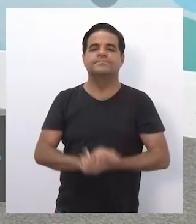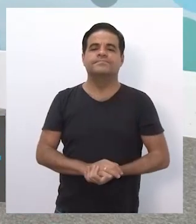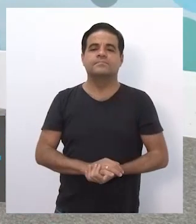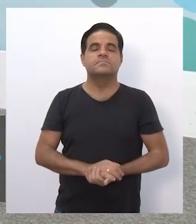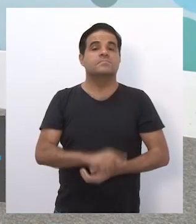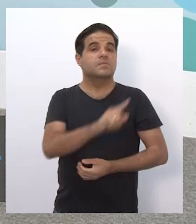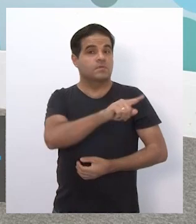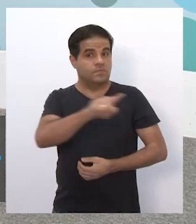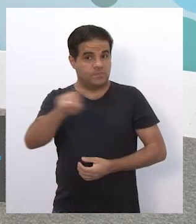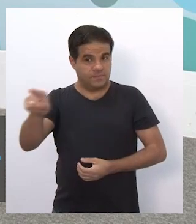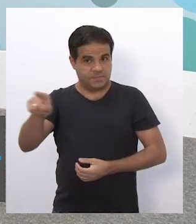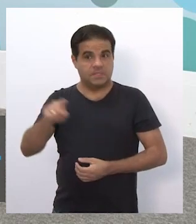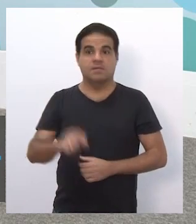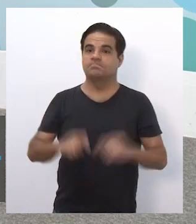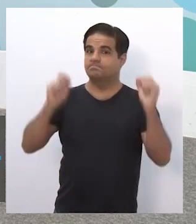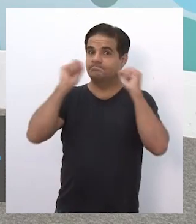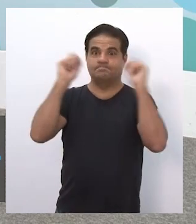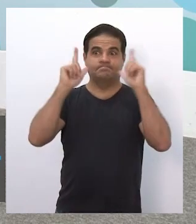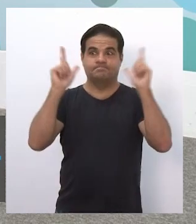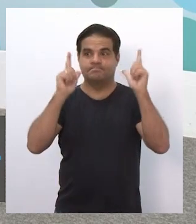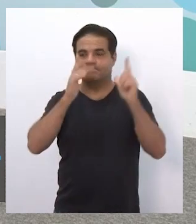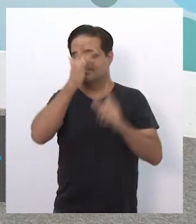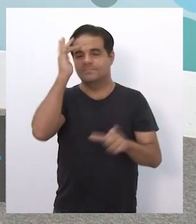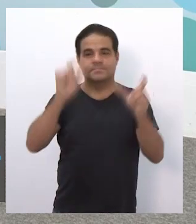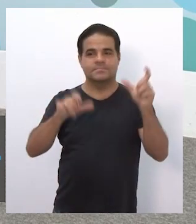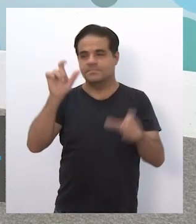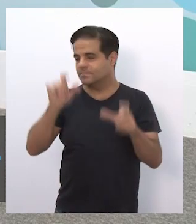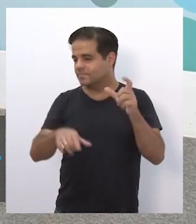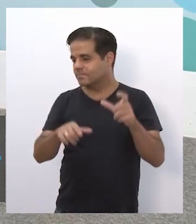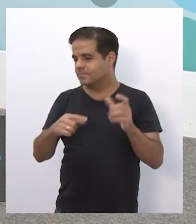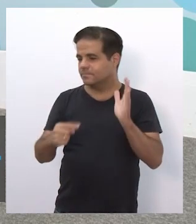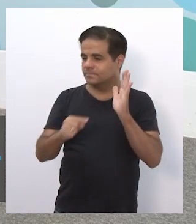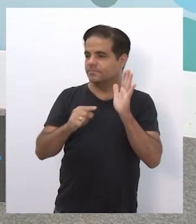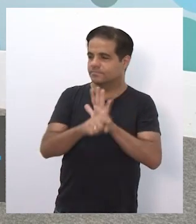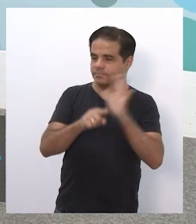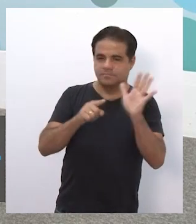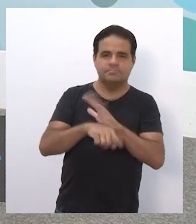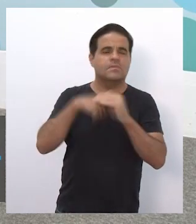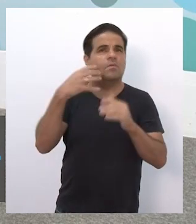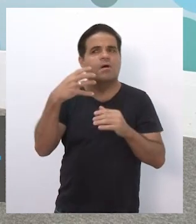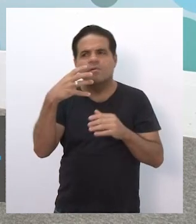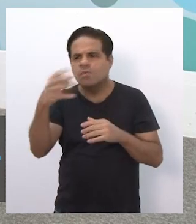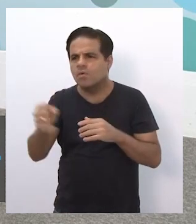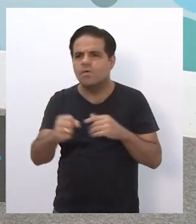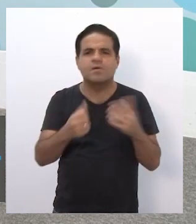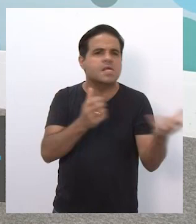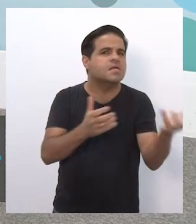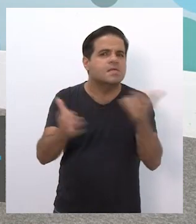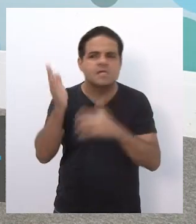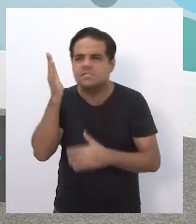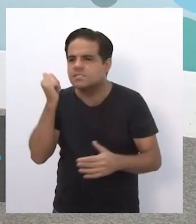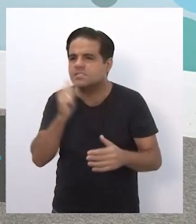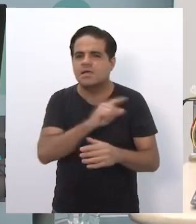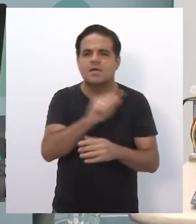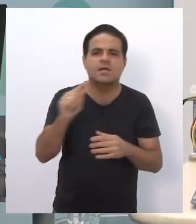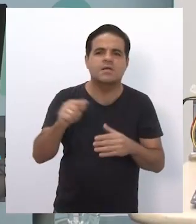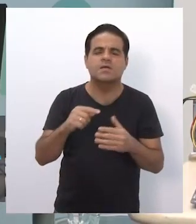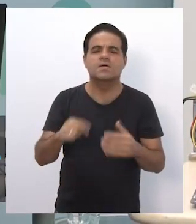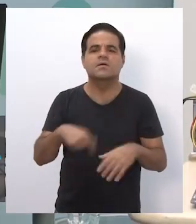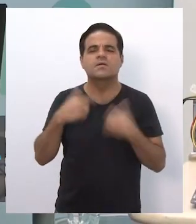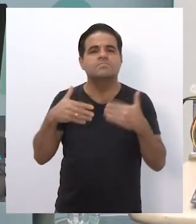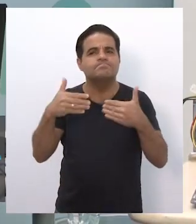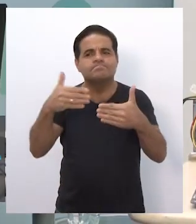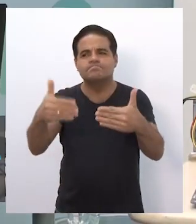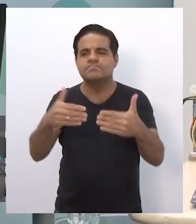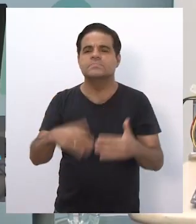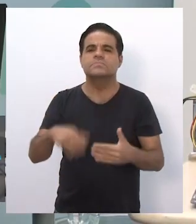Vocês meninos estão despertando aqui pessoas e paixões aqui que estão aflorando